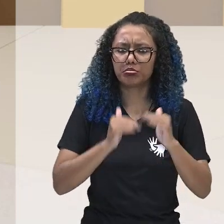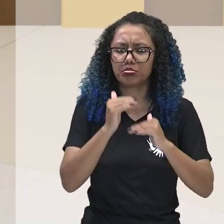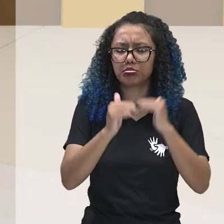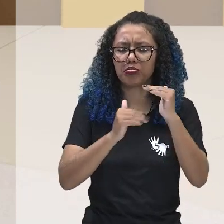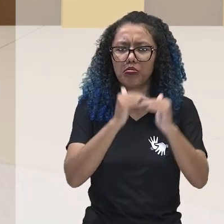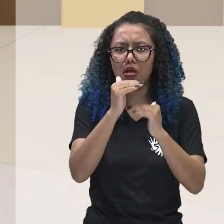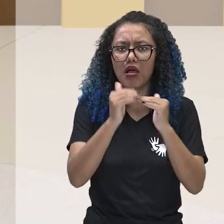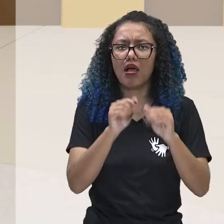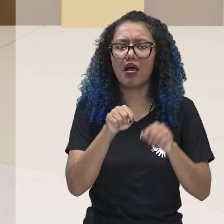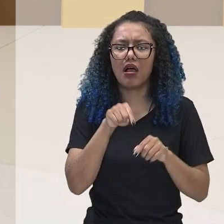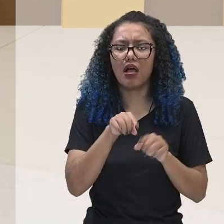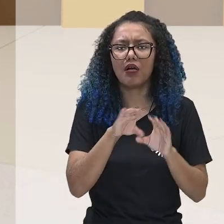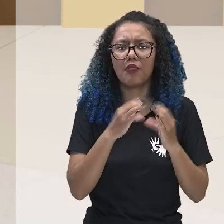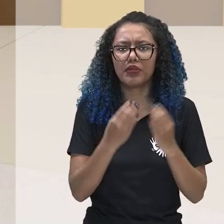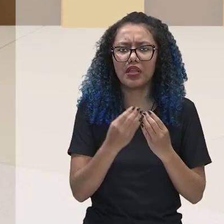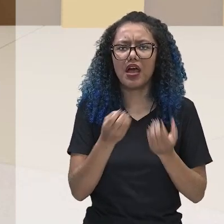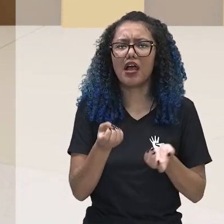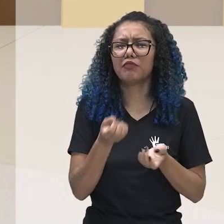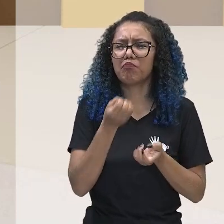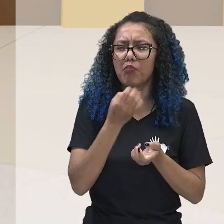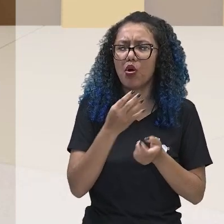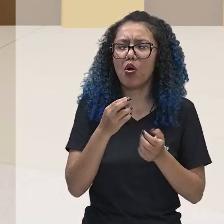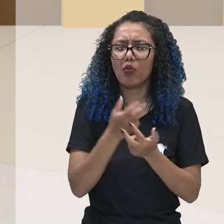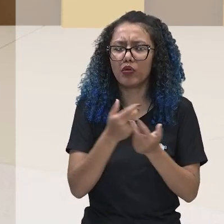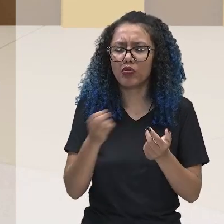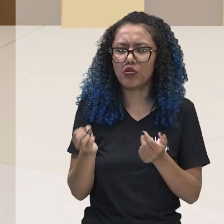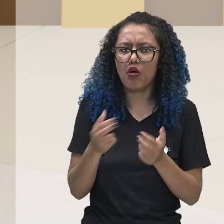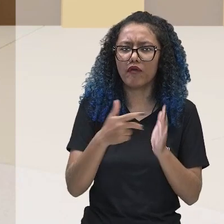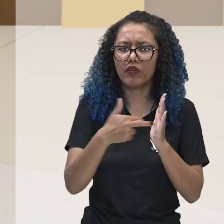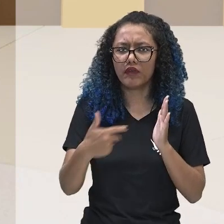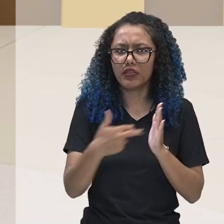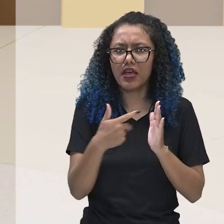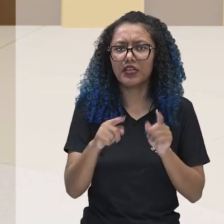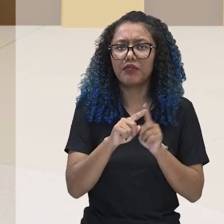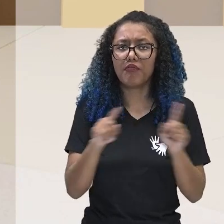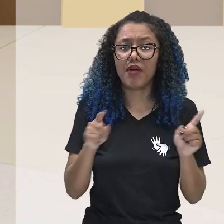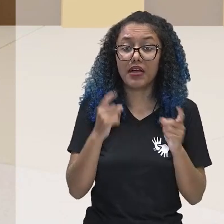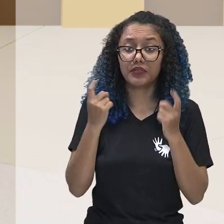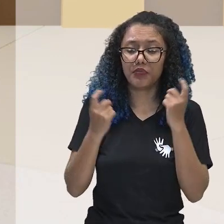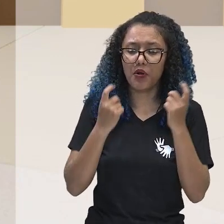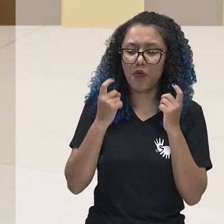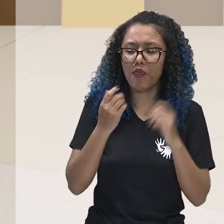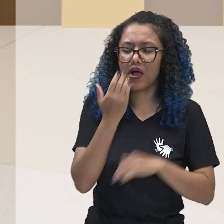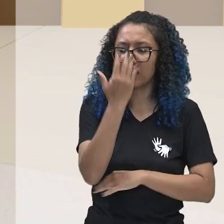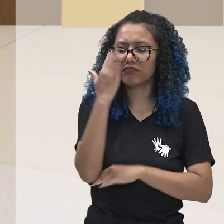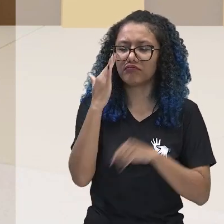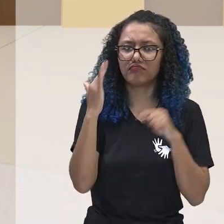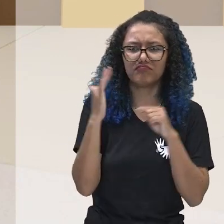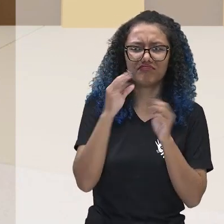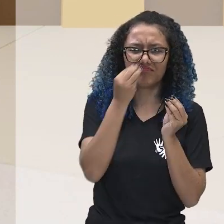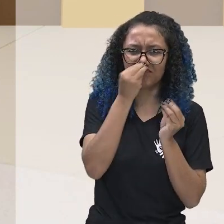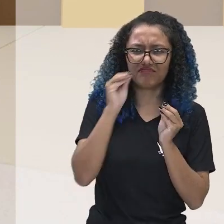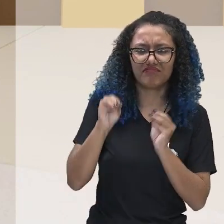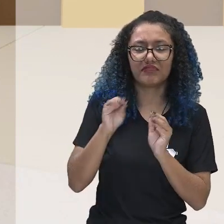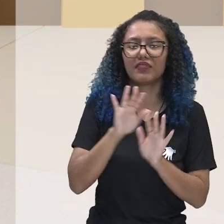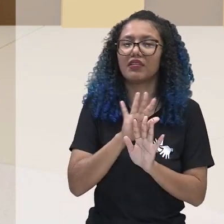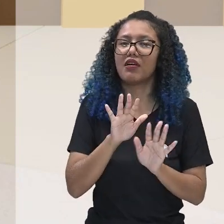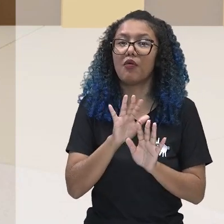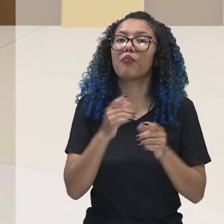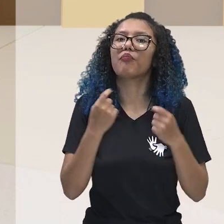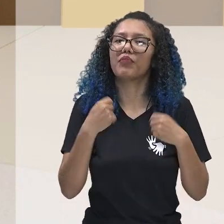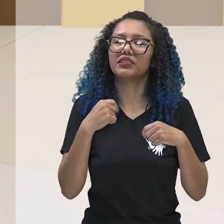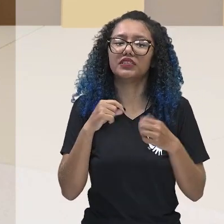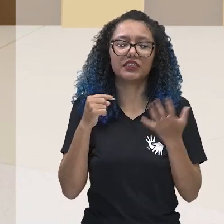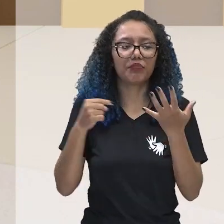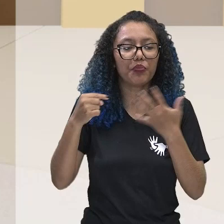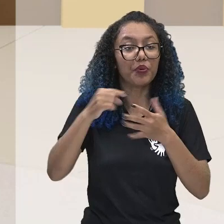comunidade, em trazer tudo que há de novo, sem me preocupar com os impactos ambientais, o impacto social. Eu preciso me preocupar com todas